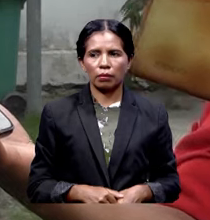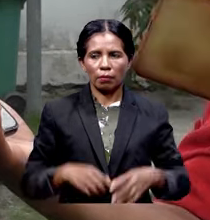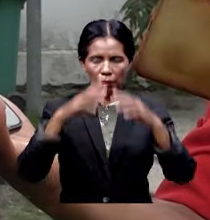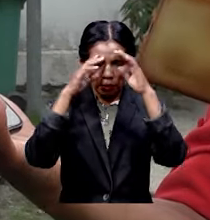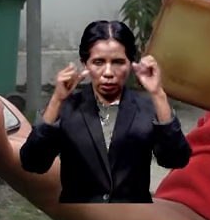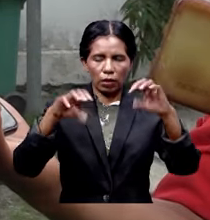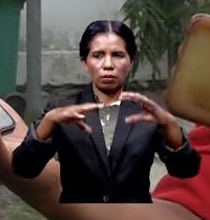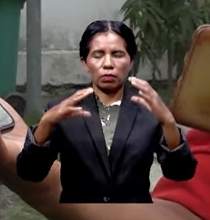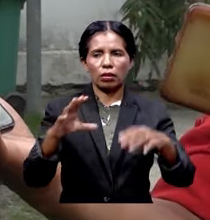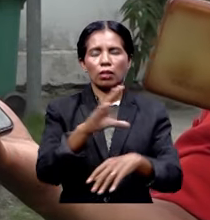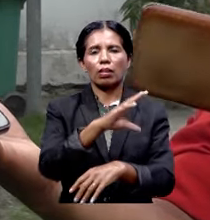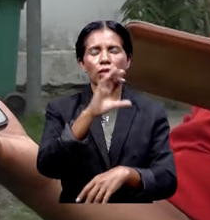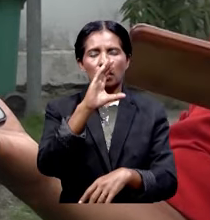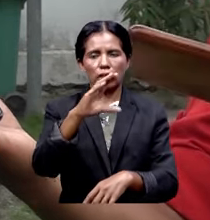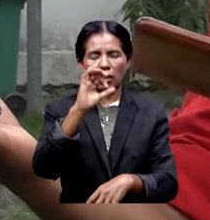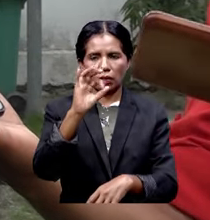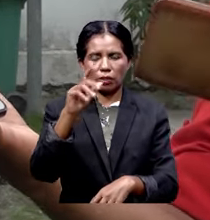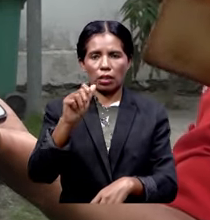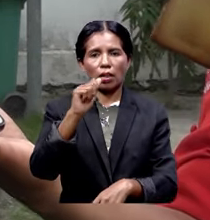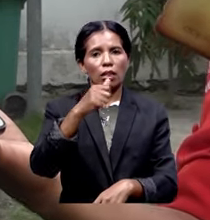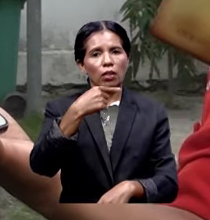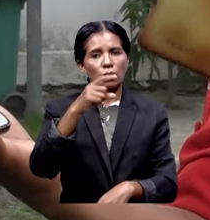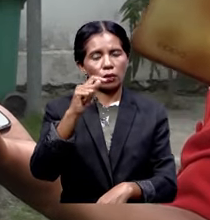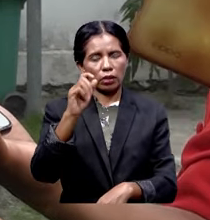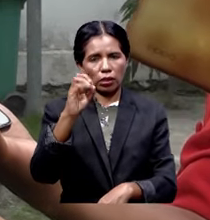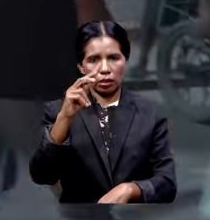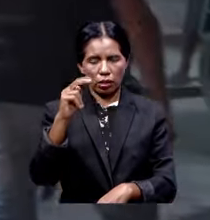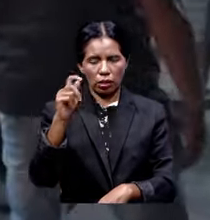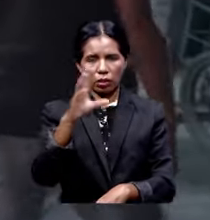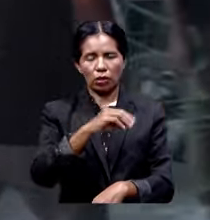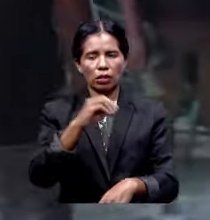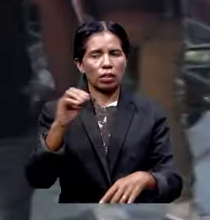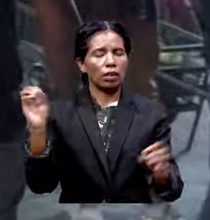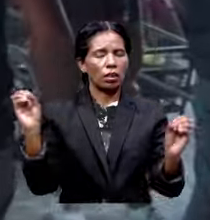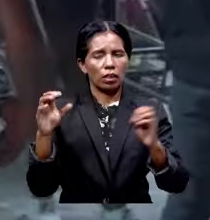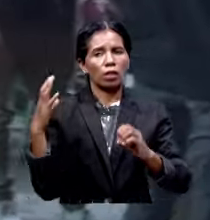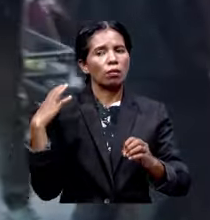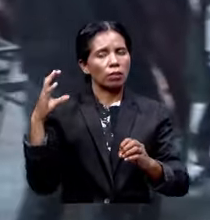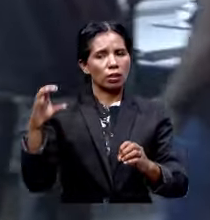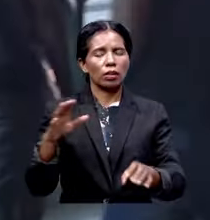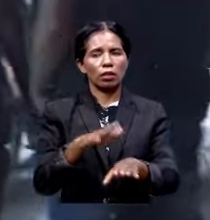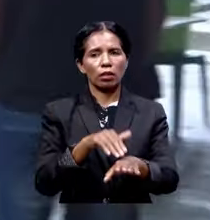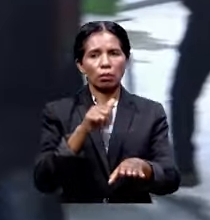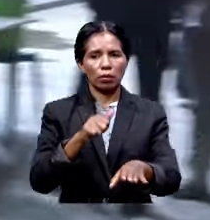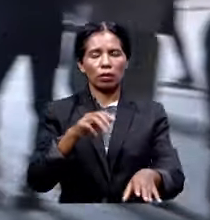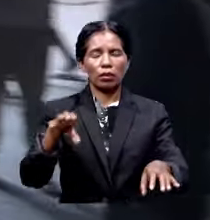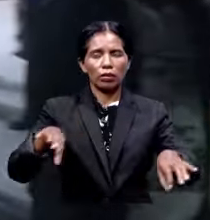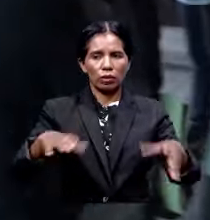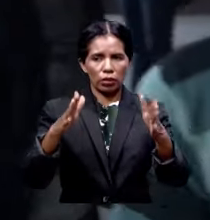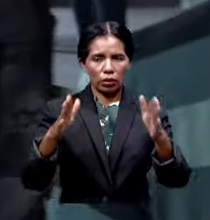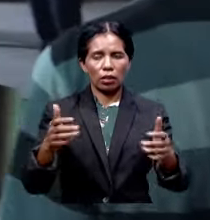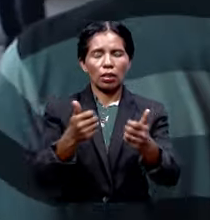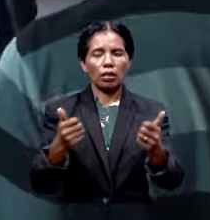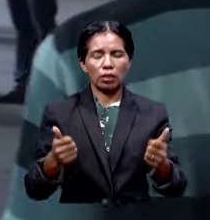Presidente da Comissão Função Pública, Agostinho Letêncio de Deus Sateten, Comissão Lei a Competência Atual Recrutamento FOMBA Funcionário